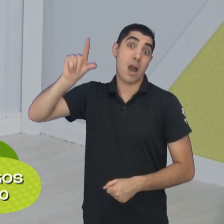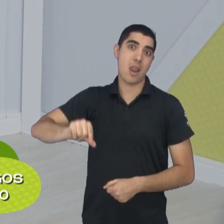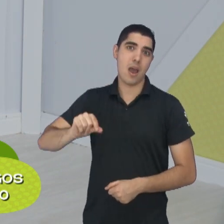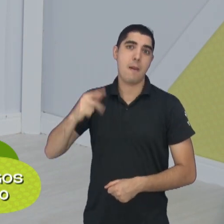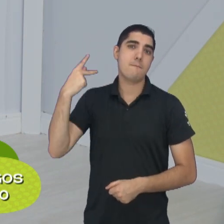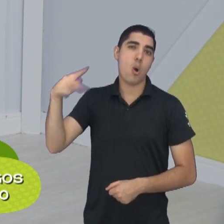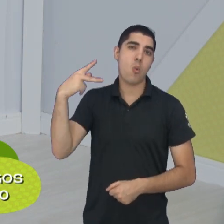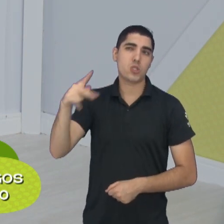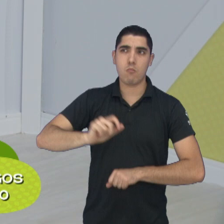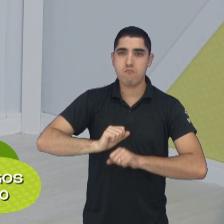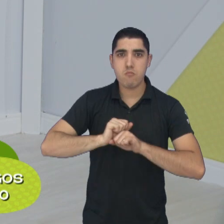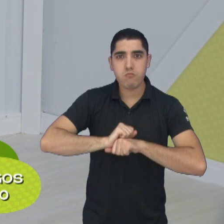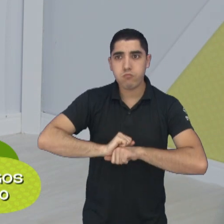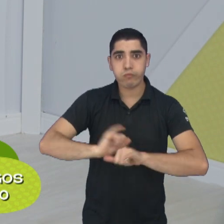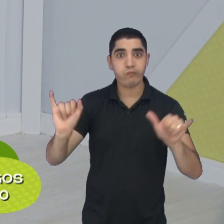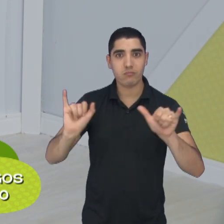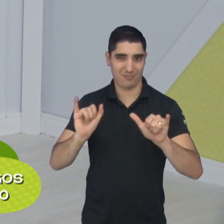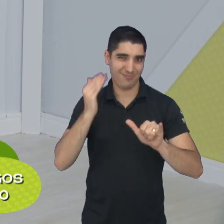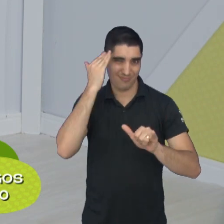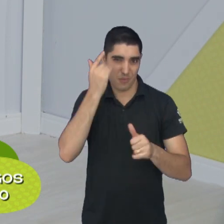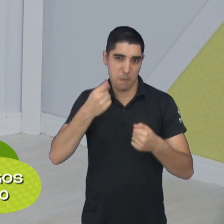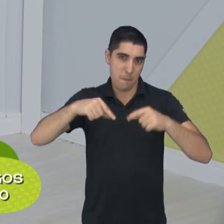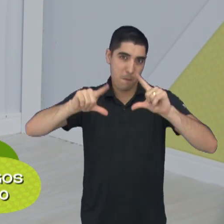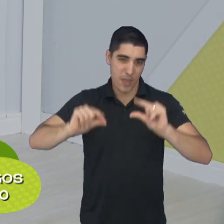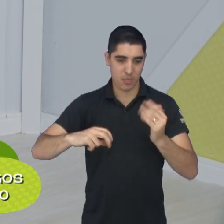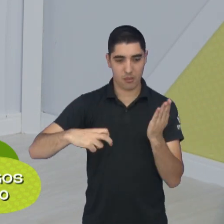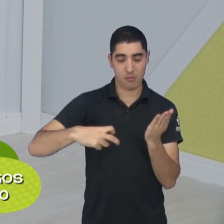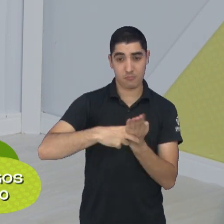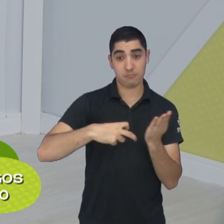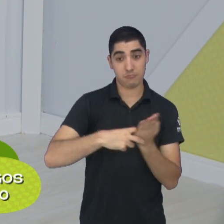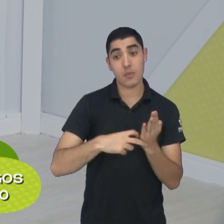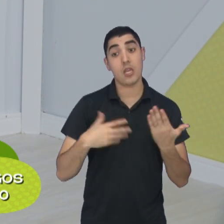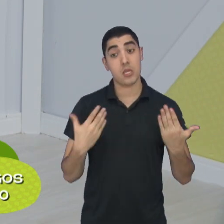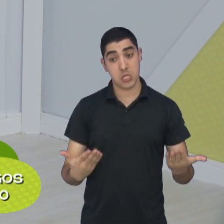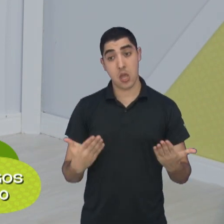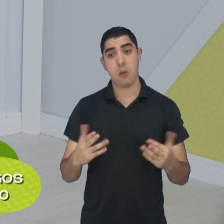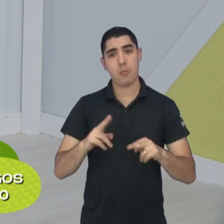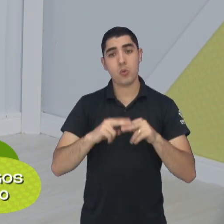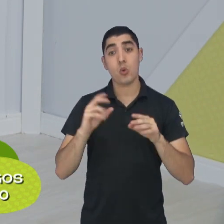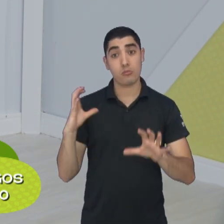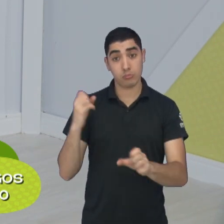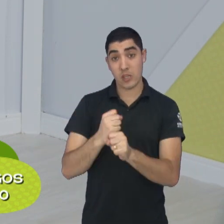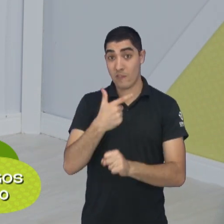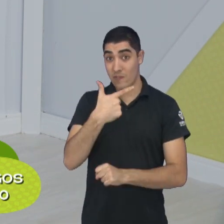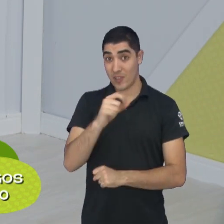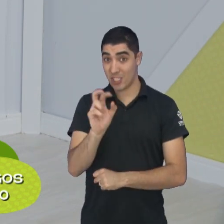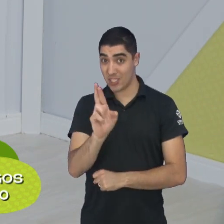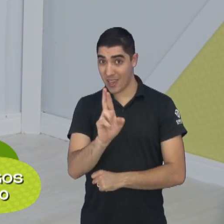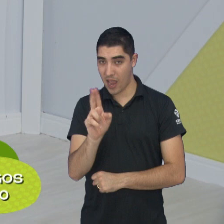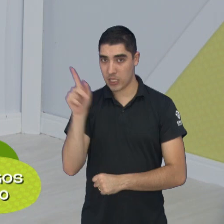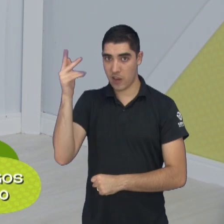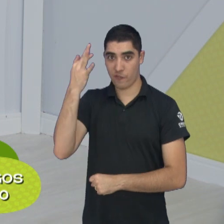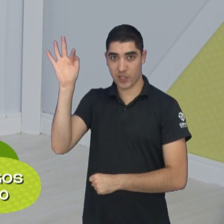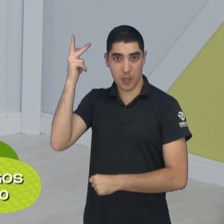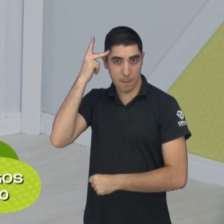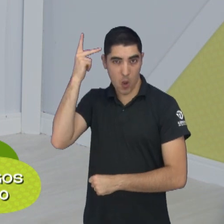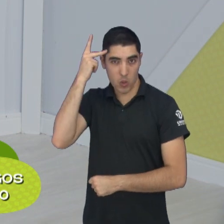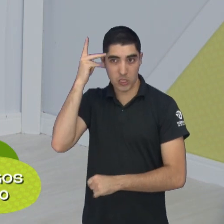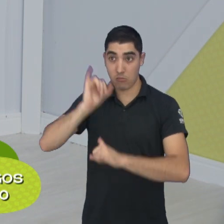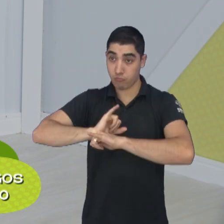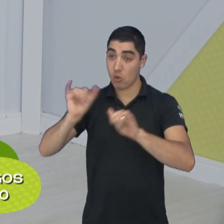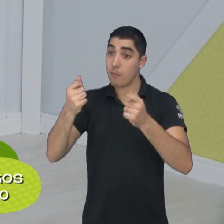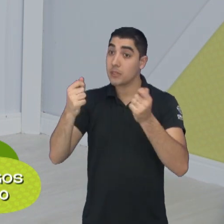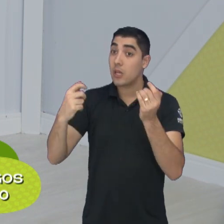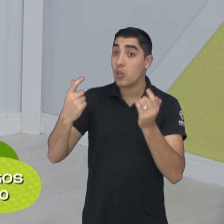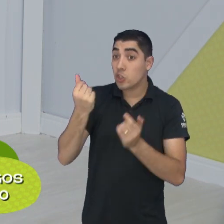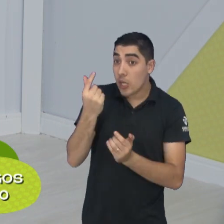a federação, se eu não estou enganado, estipulou como valor mínimo de Série A2 R$20 os ingressos. O São José colocou a 25, eu acho que tá de